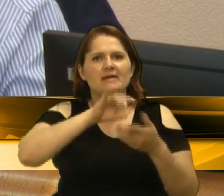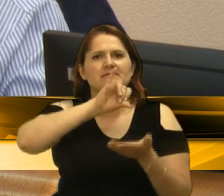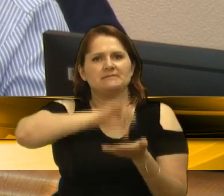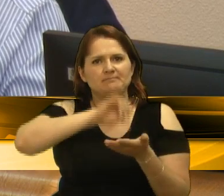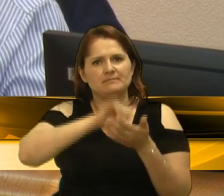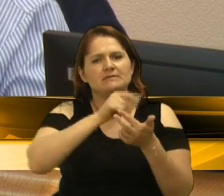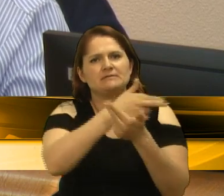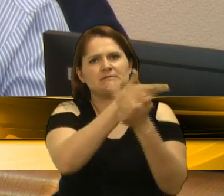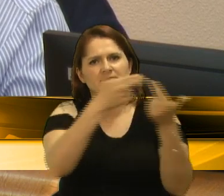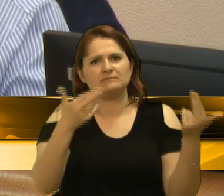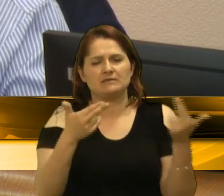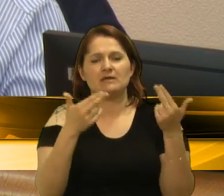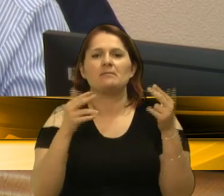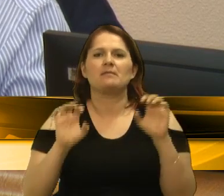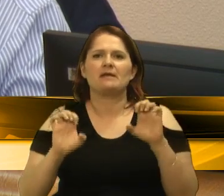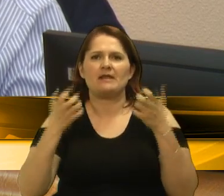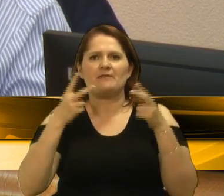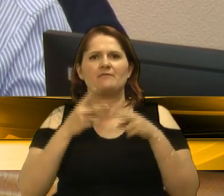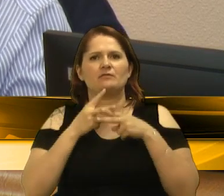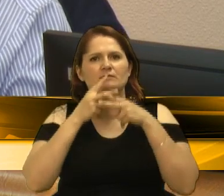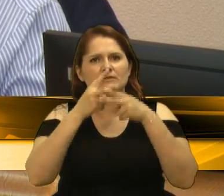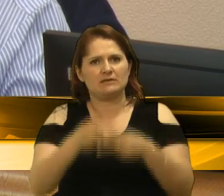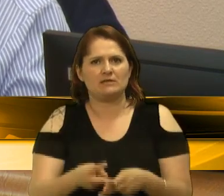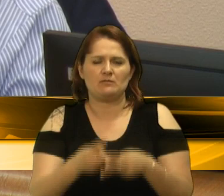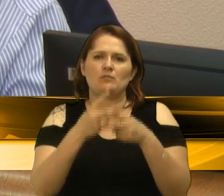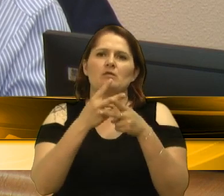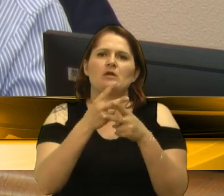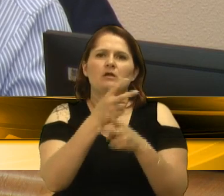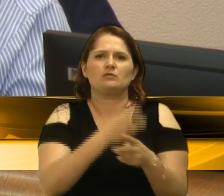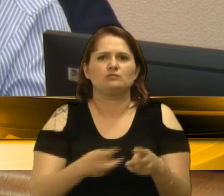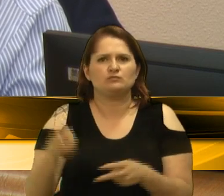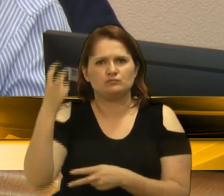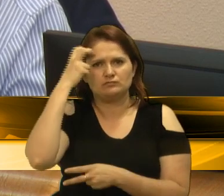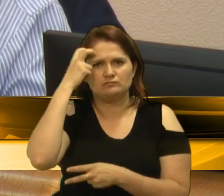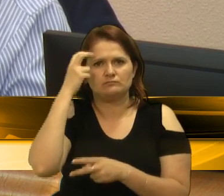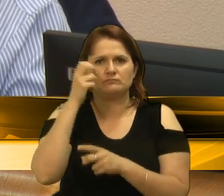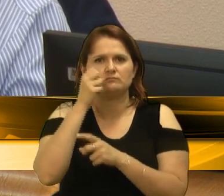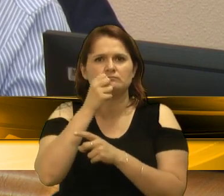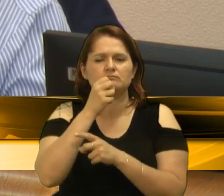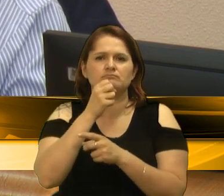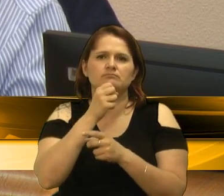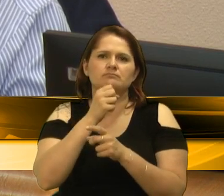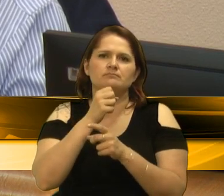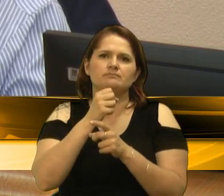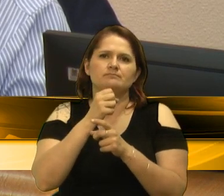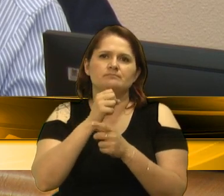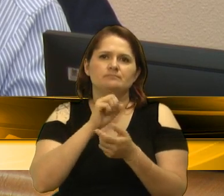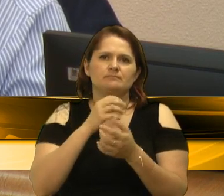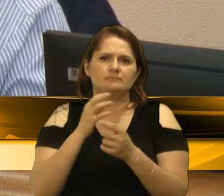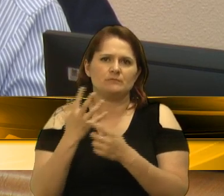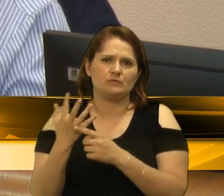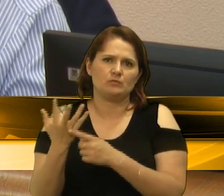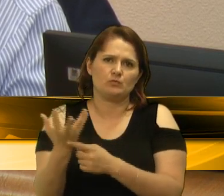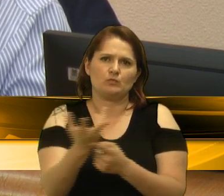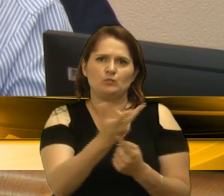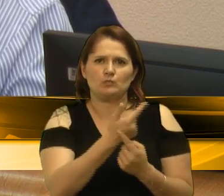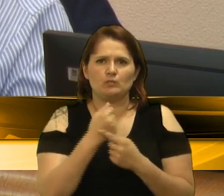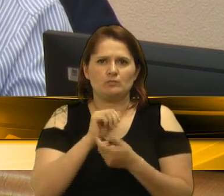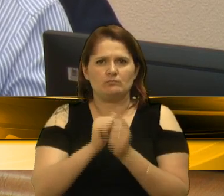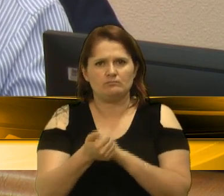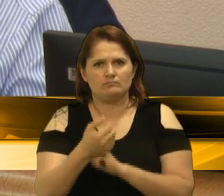eventos temporários, esportivos, religiosos, políticos, social e cultural, fecha aspas, constantes do caput do artigo 1º do Decreto Executivo